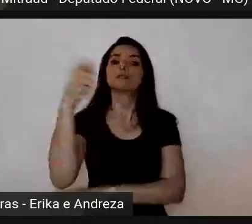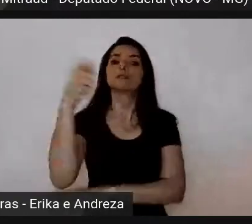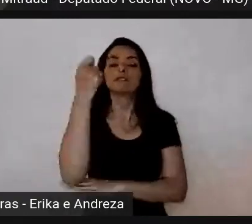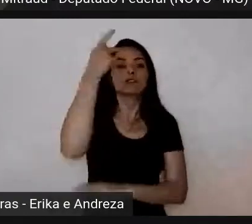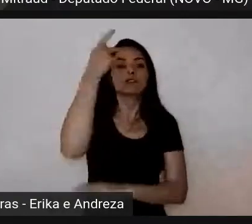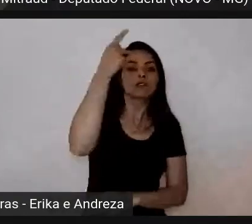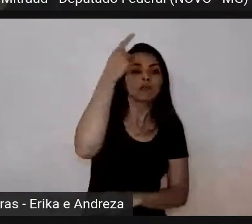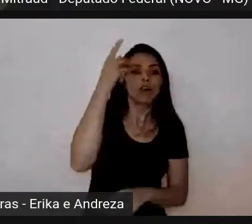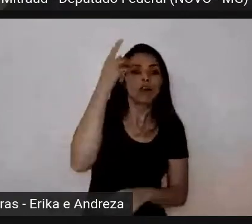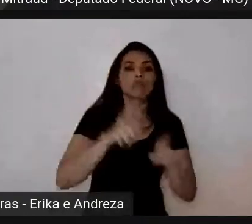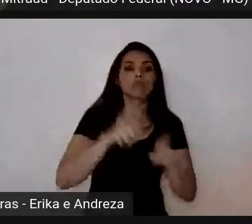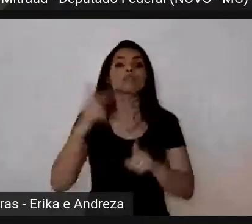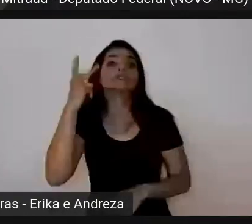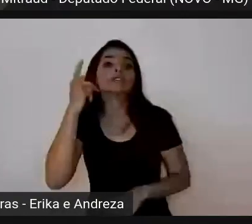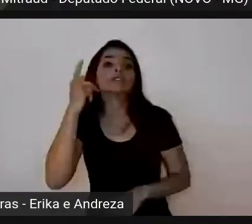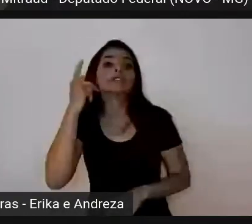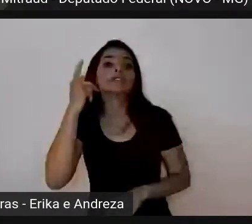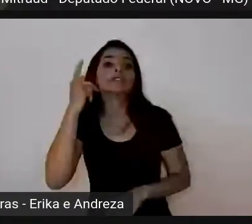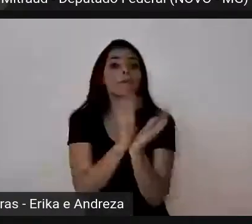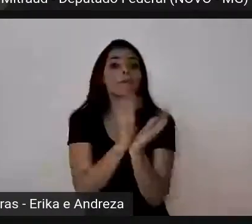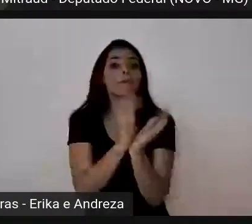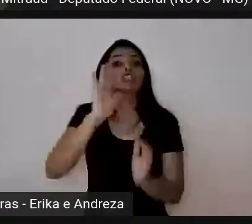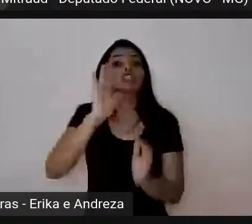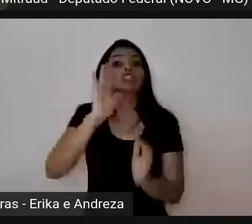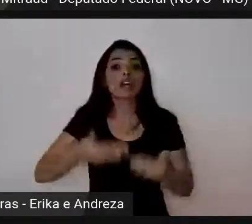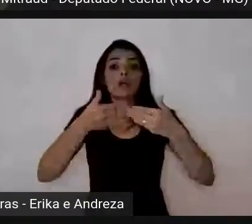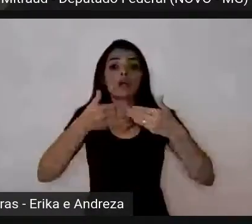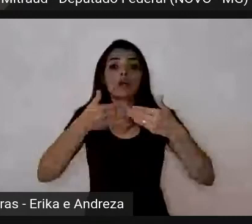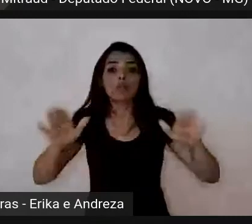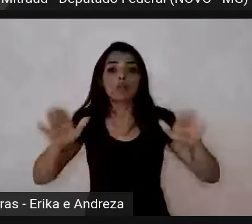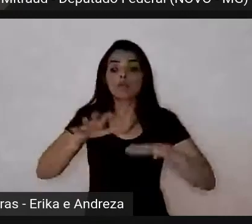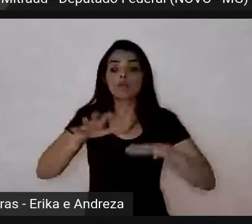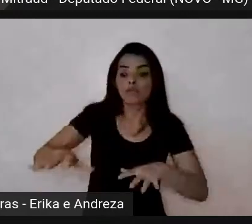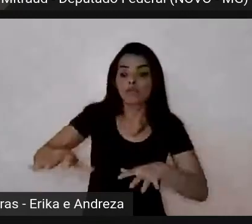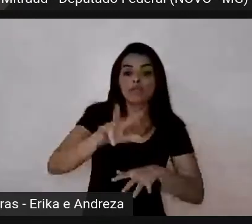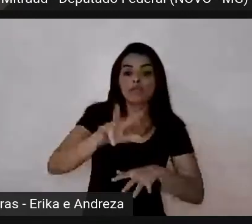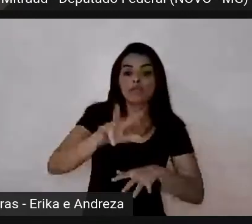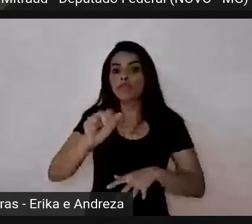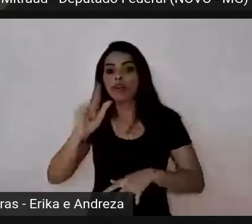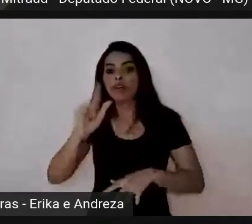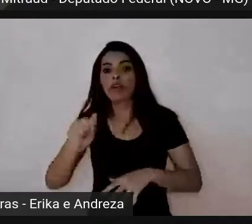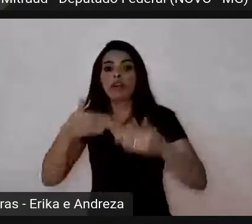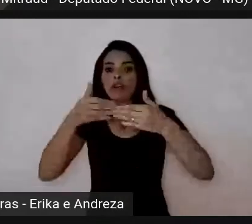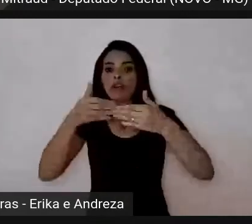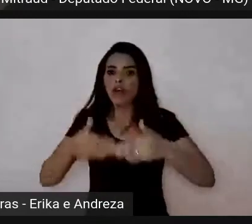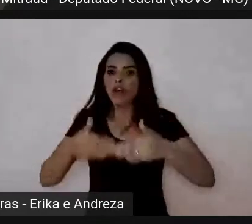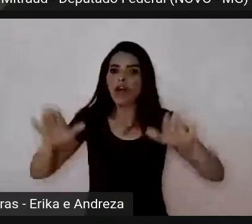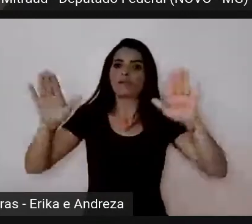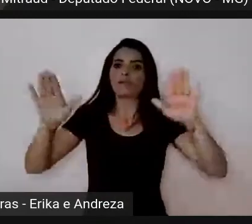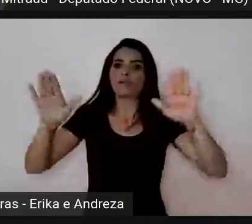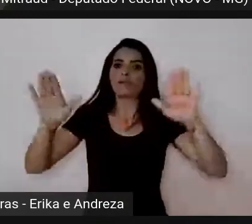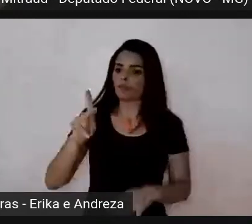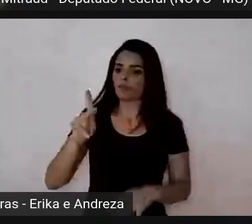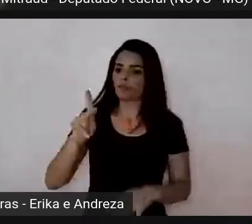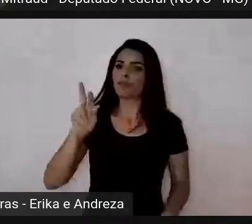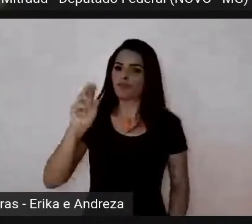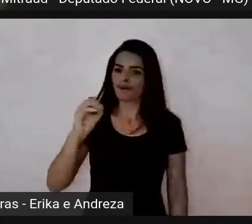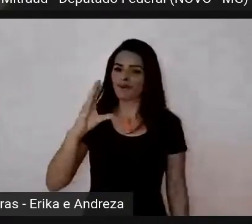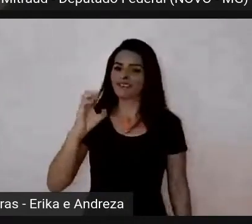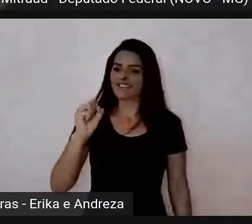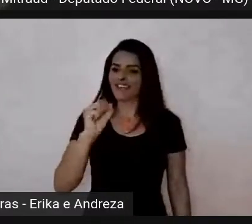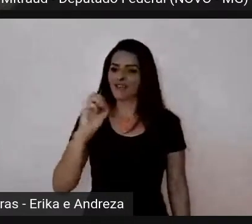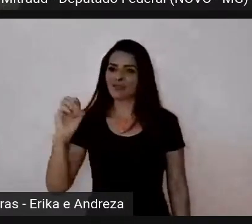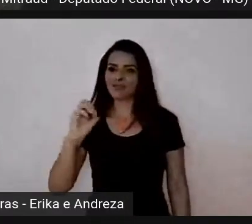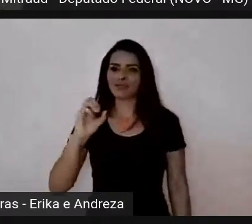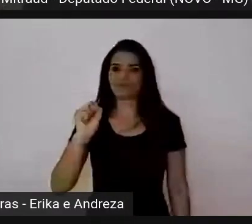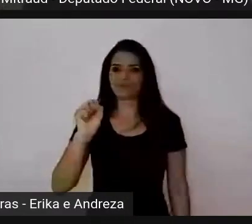Paulo, Ceará, Pernambuco já fazem para inúmeras vagas, né? Abre-se um processo seletivo, né? As pessoas se inscrevem,